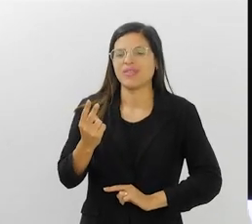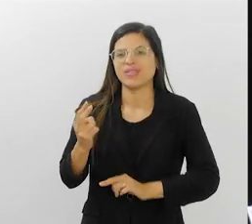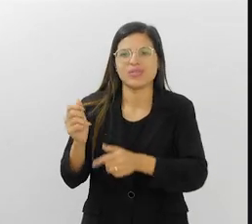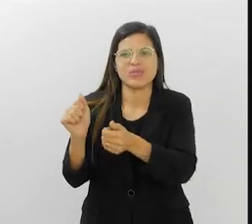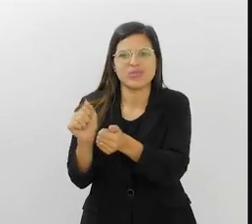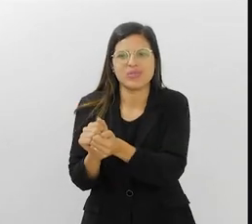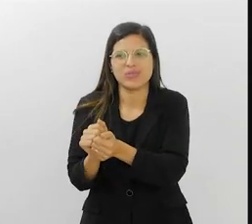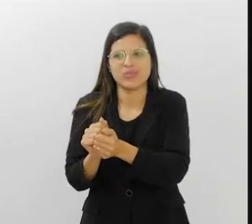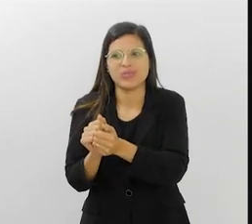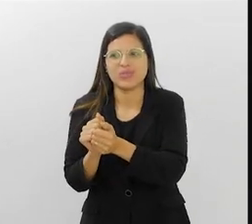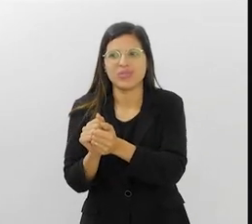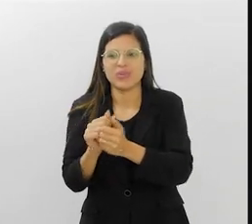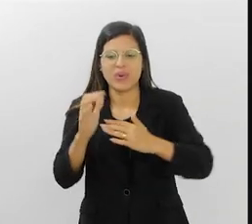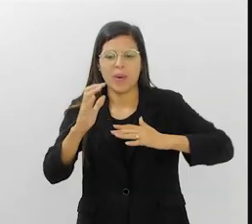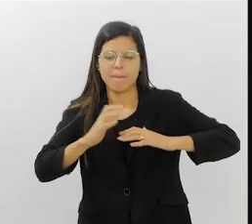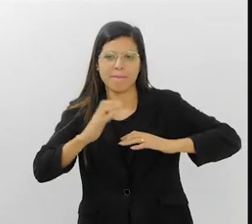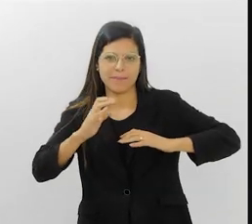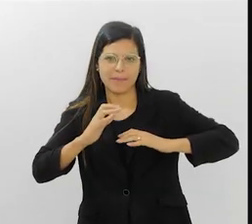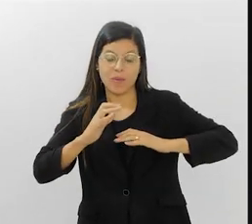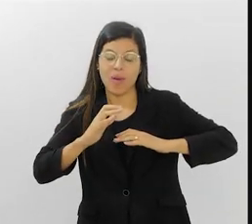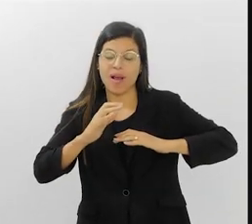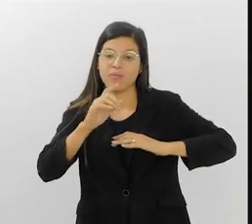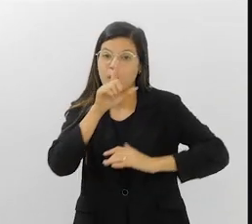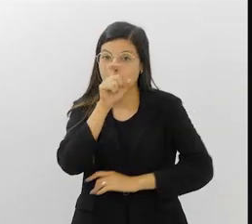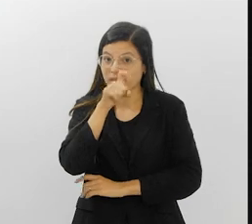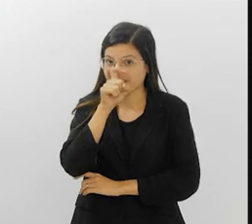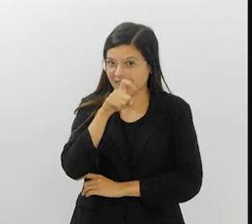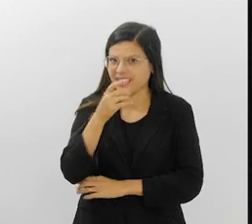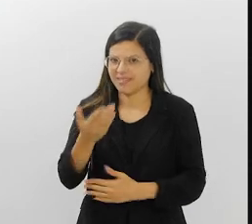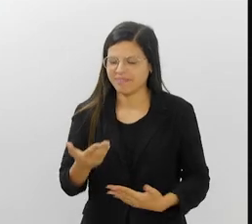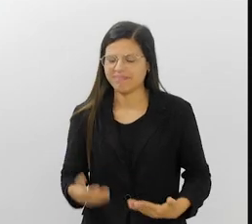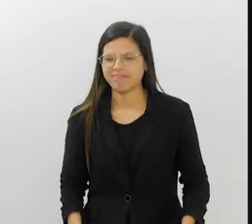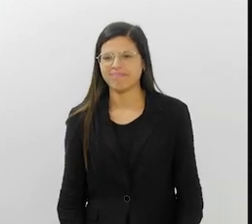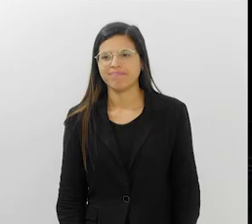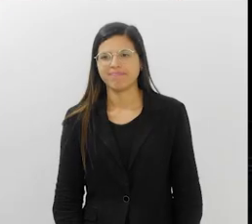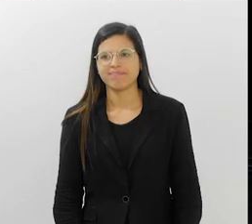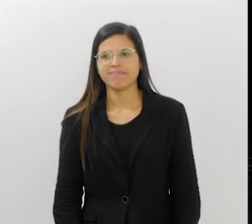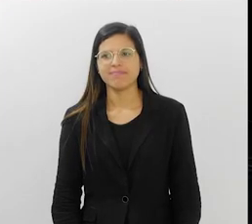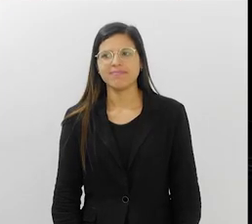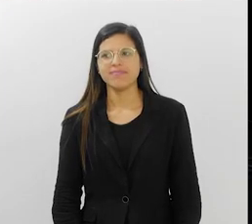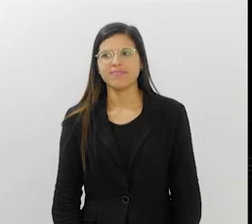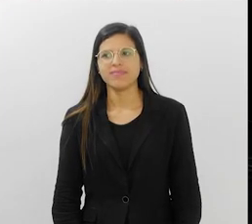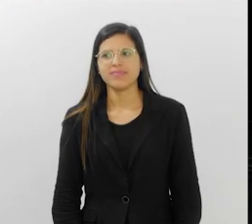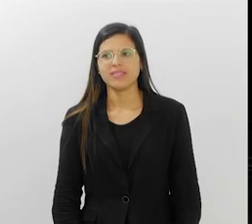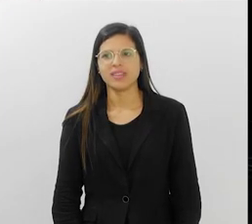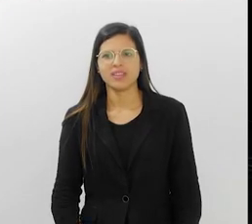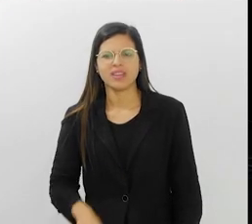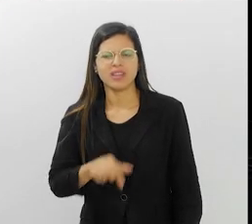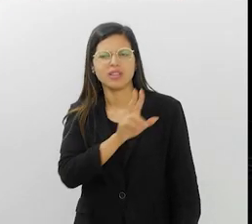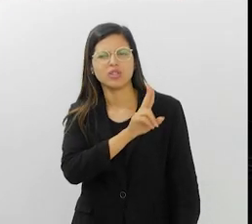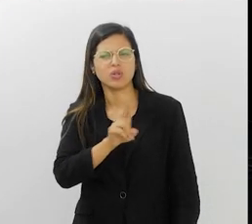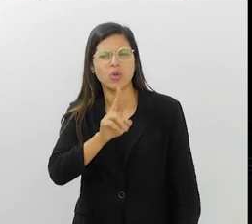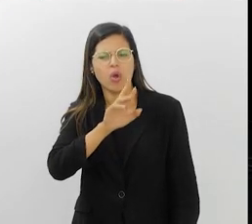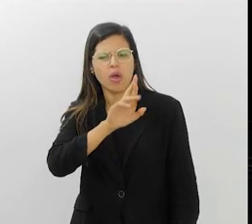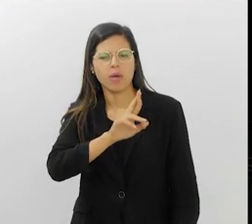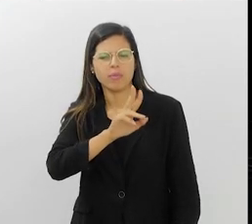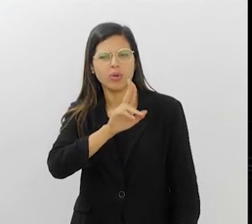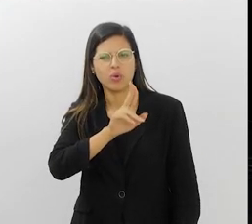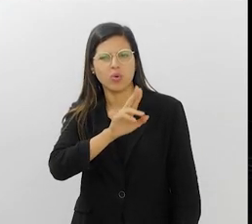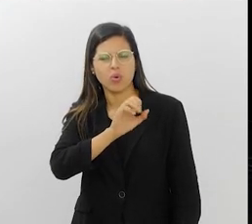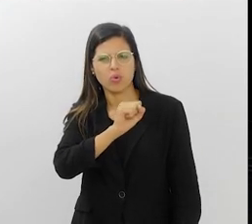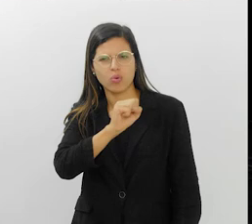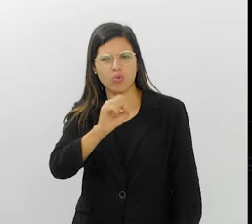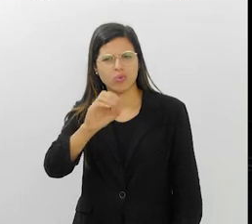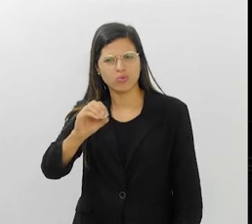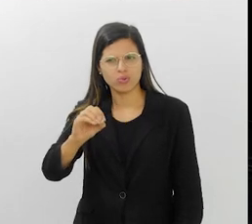portela. Que meu pai tinha levado porque ele era imperiano. E o nome Russo vem do exército?